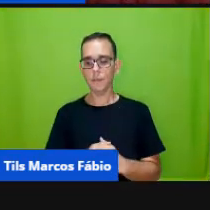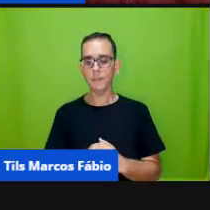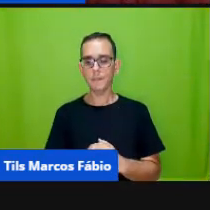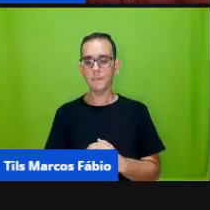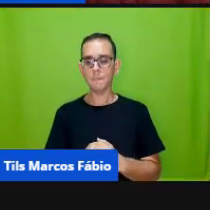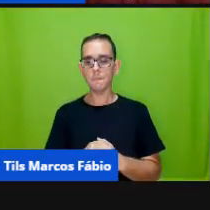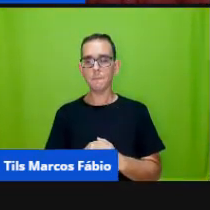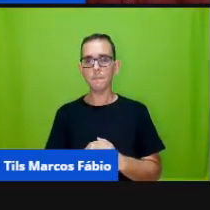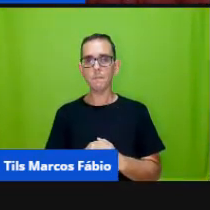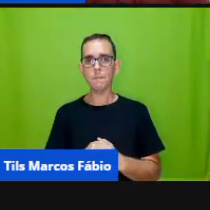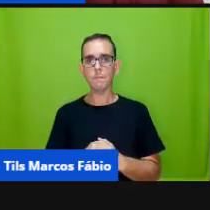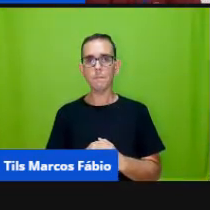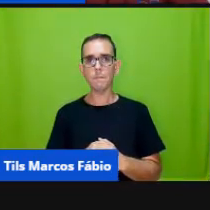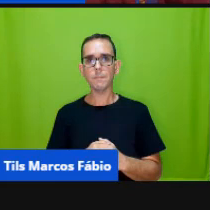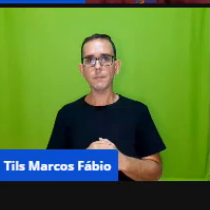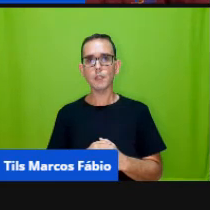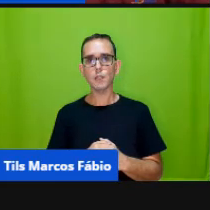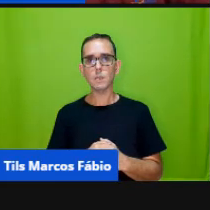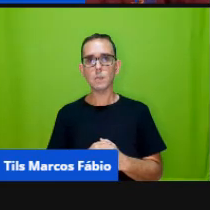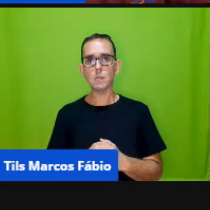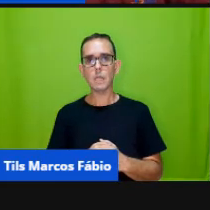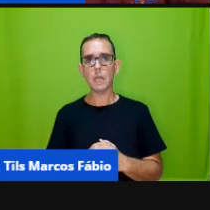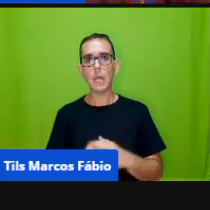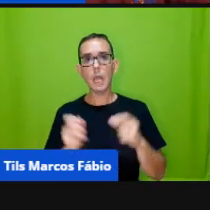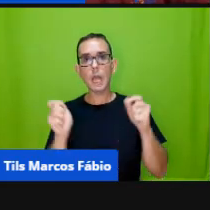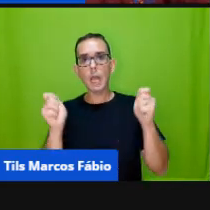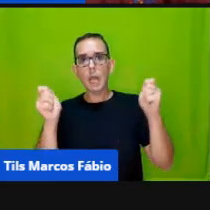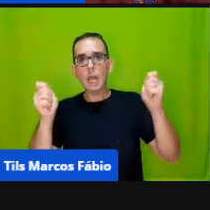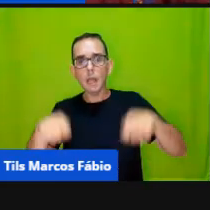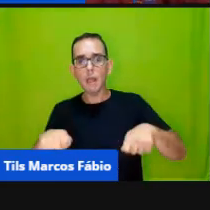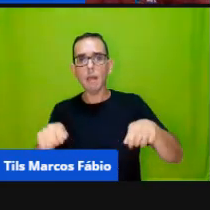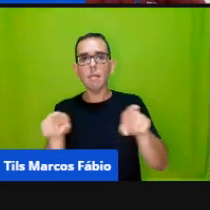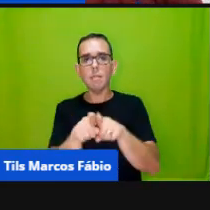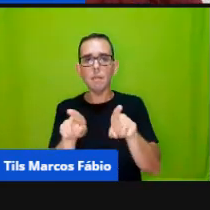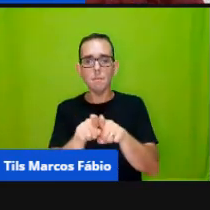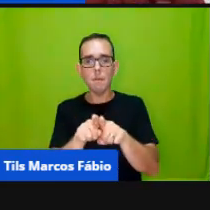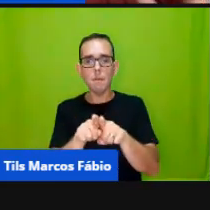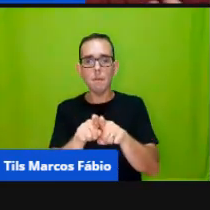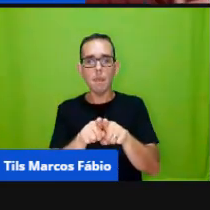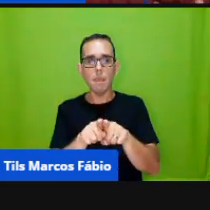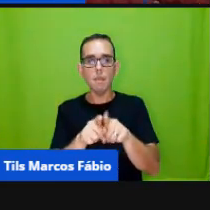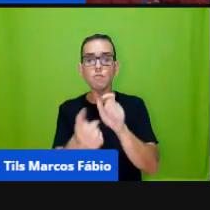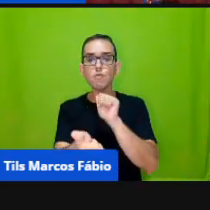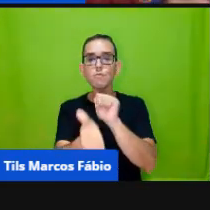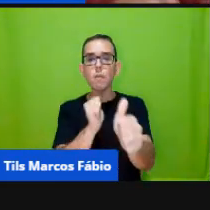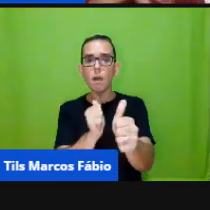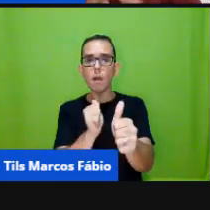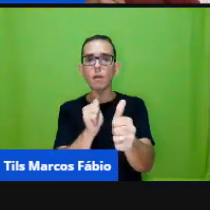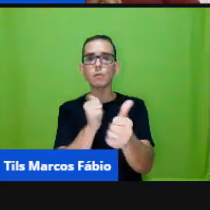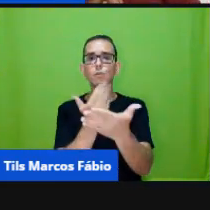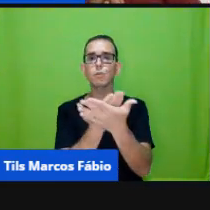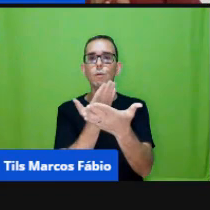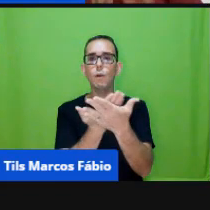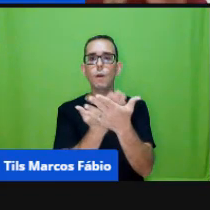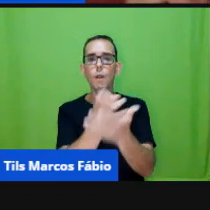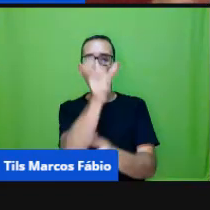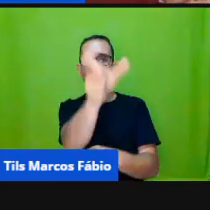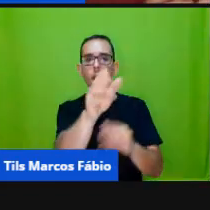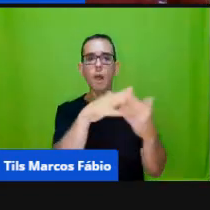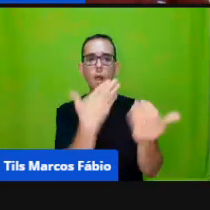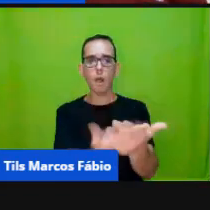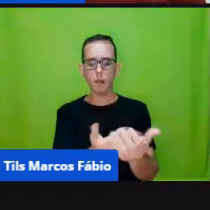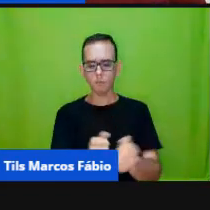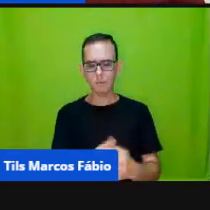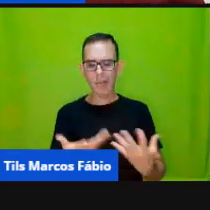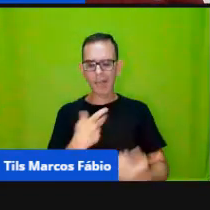a, a questão do desporto escolar, naquela escola. Ah, o meu